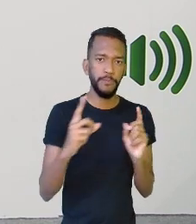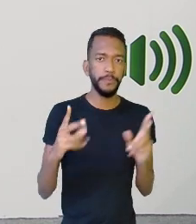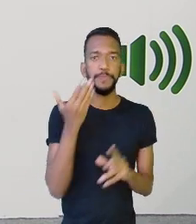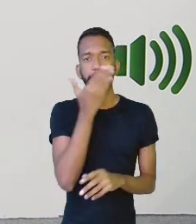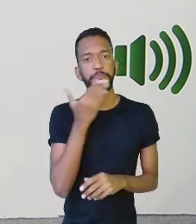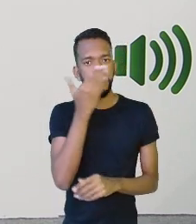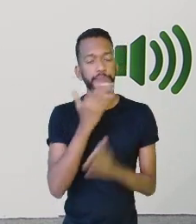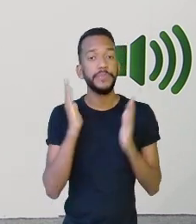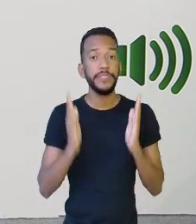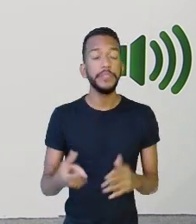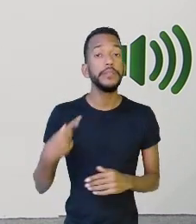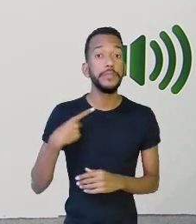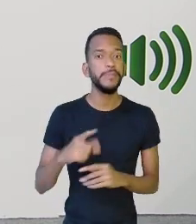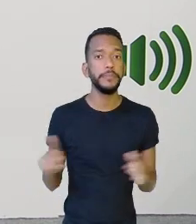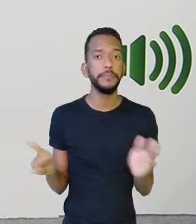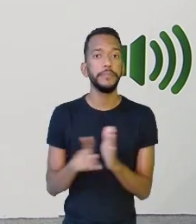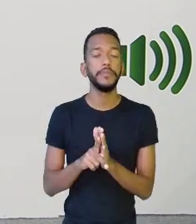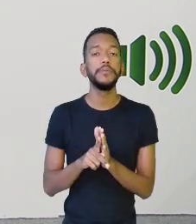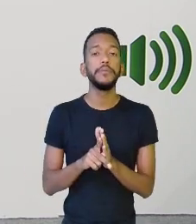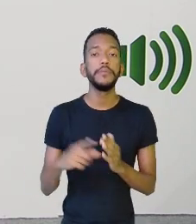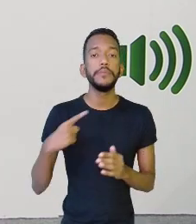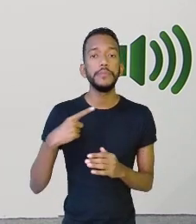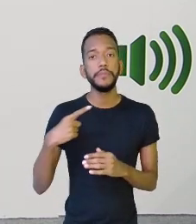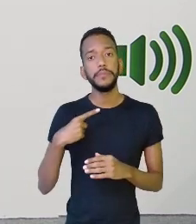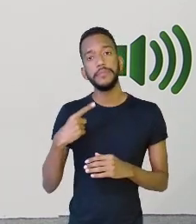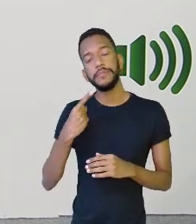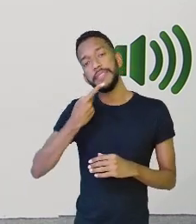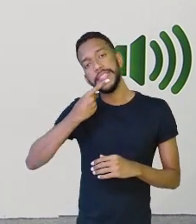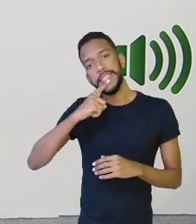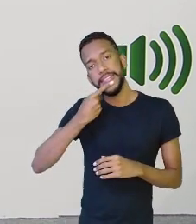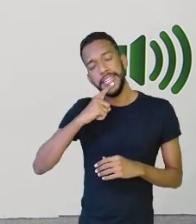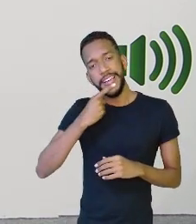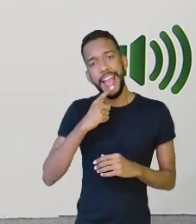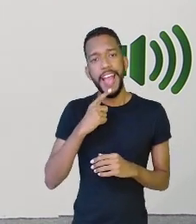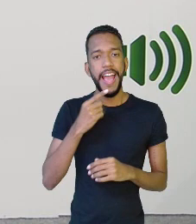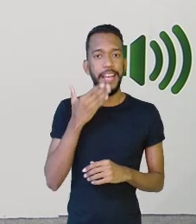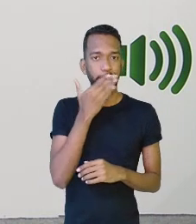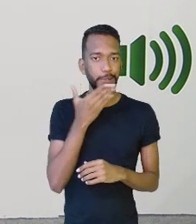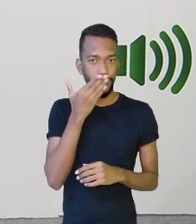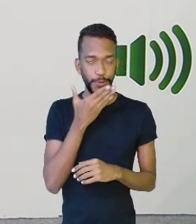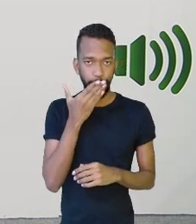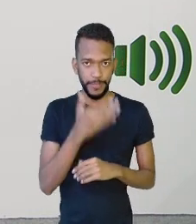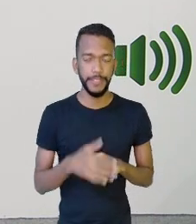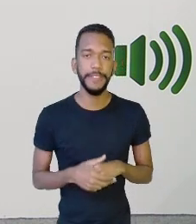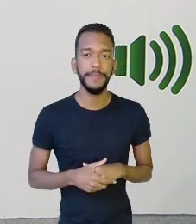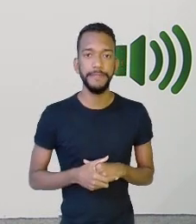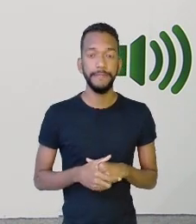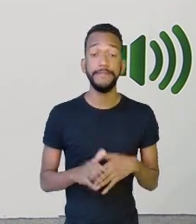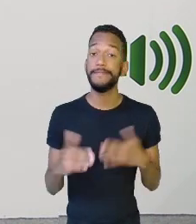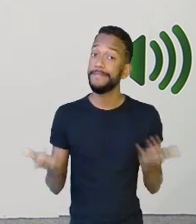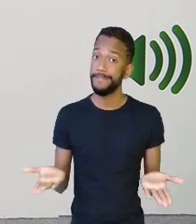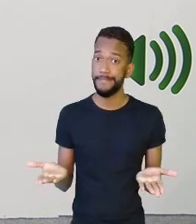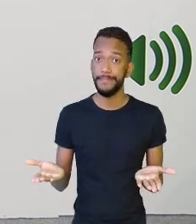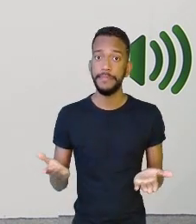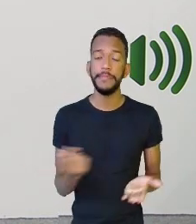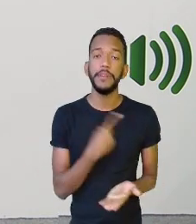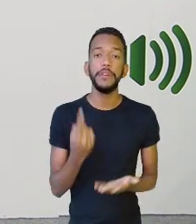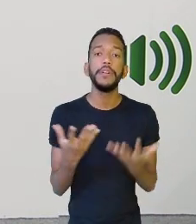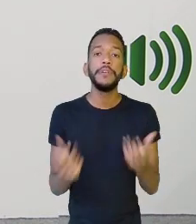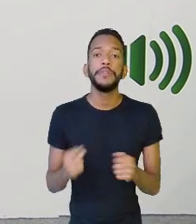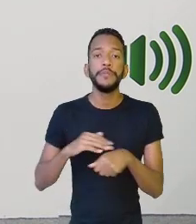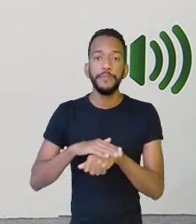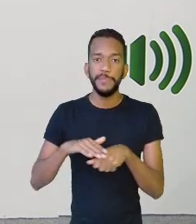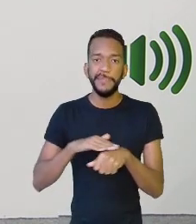era extraído a partir da cana-de-açúcar. E aí, a gente vai conversar